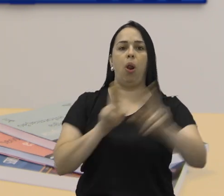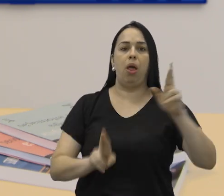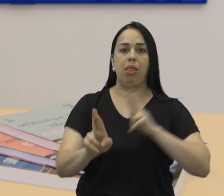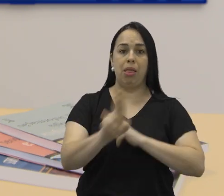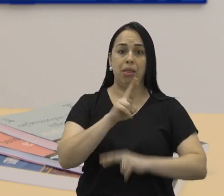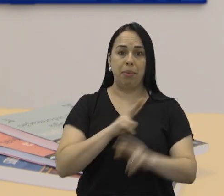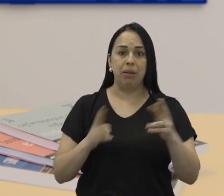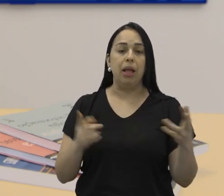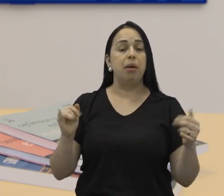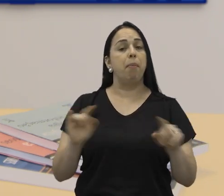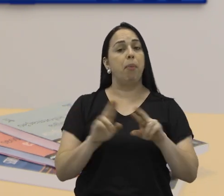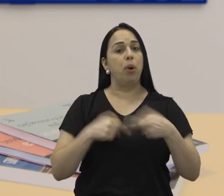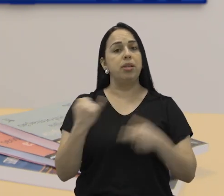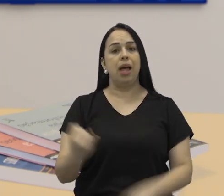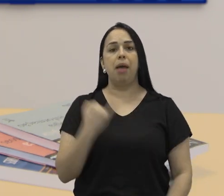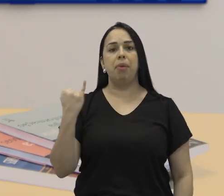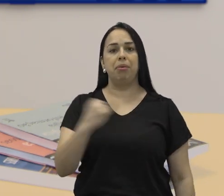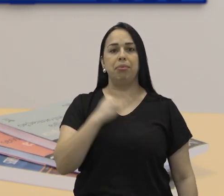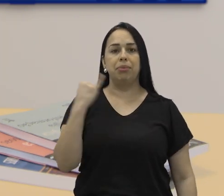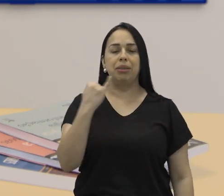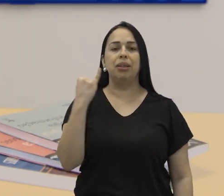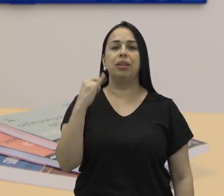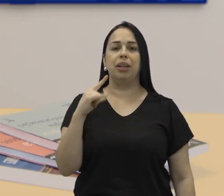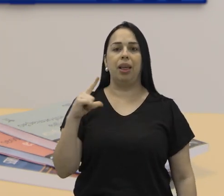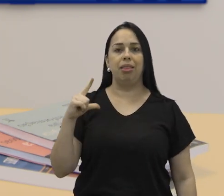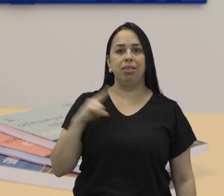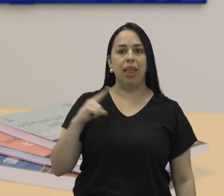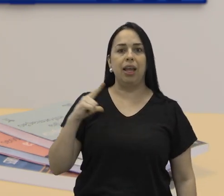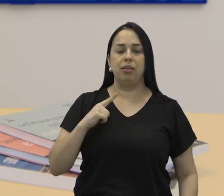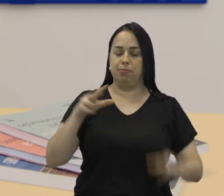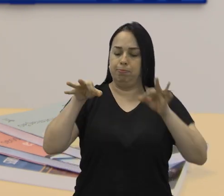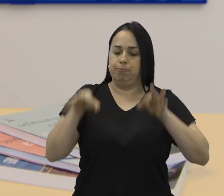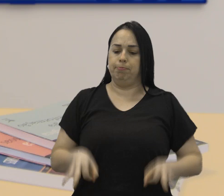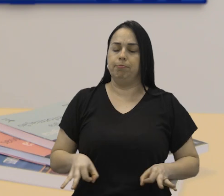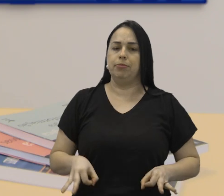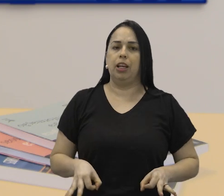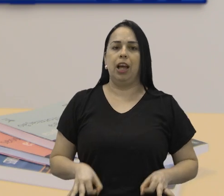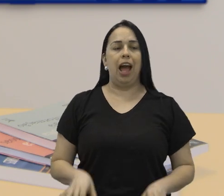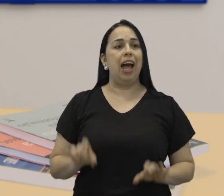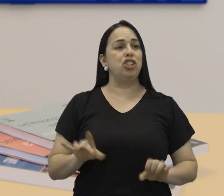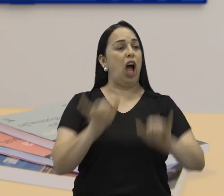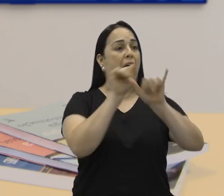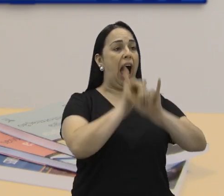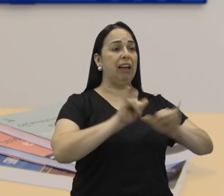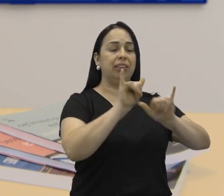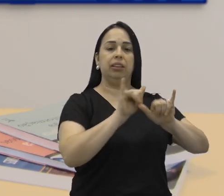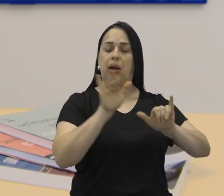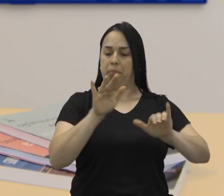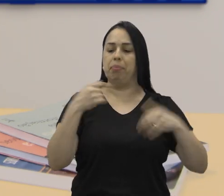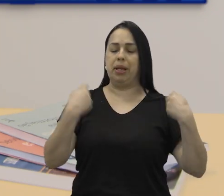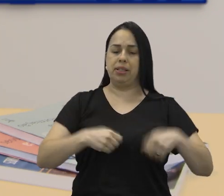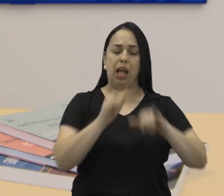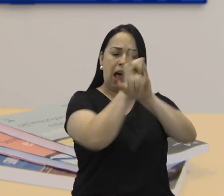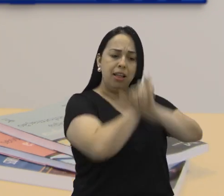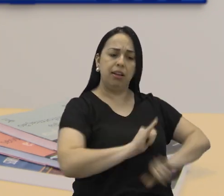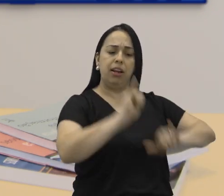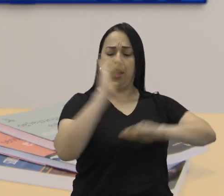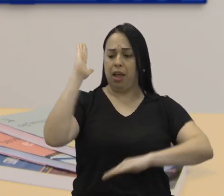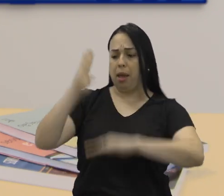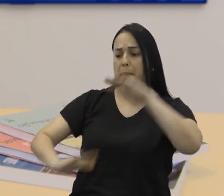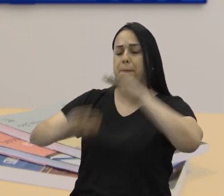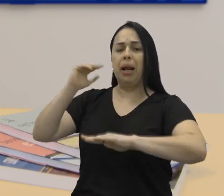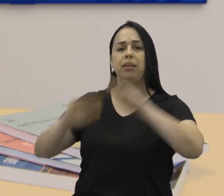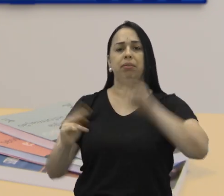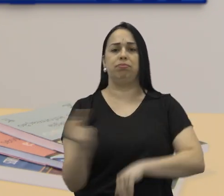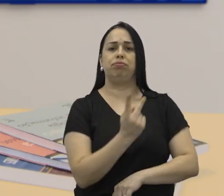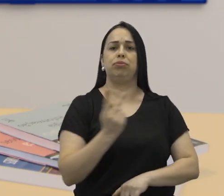relacionamento interpessoal. E é fundamental que exista e que se tenha coerência. Não posso só declarar e não fazer. O